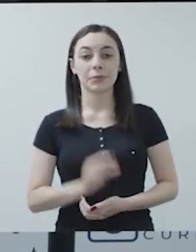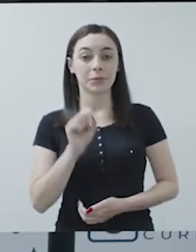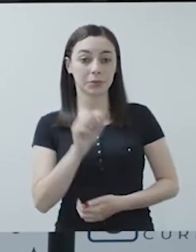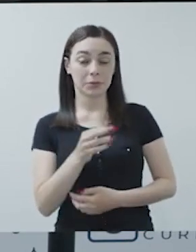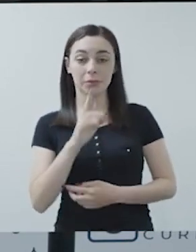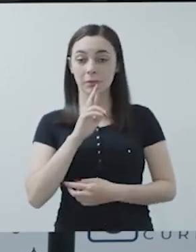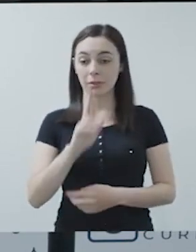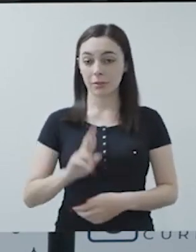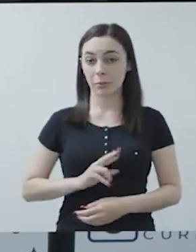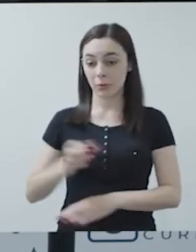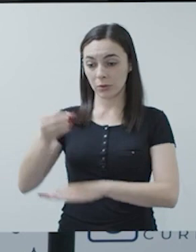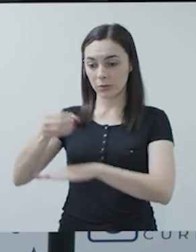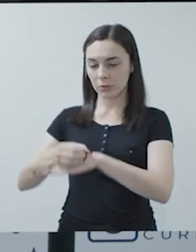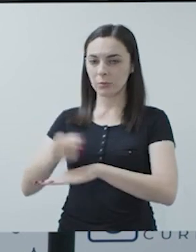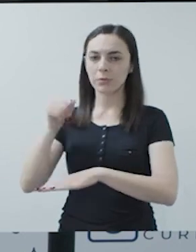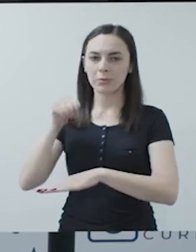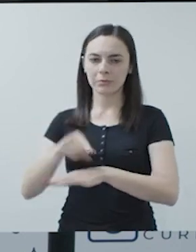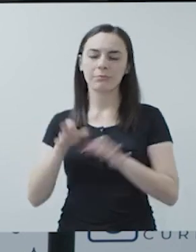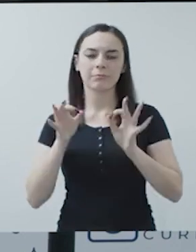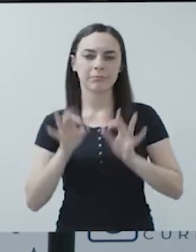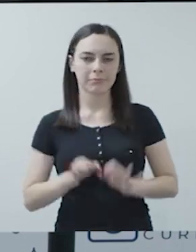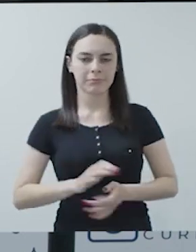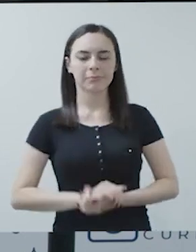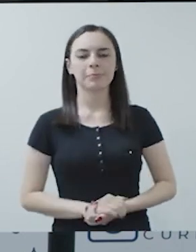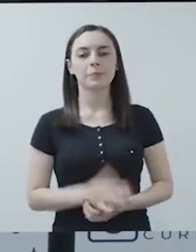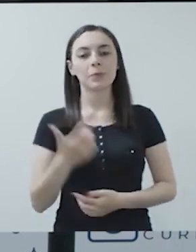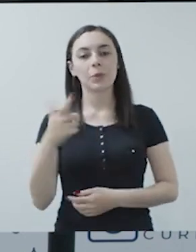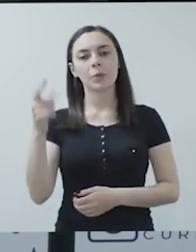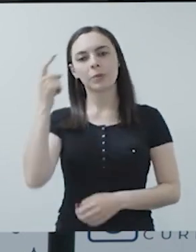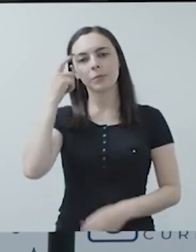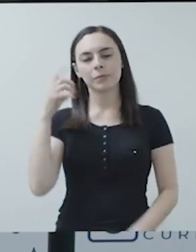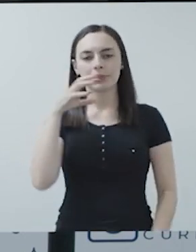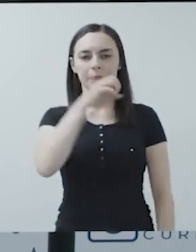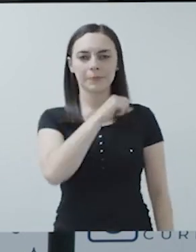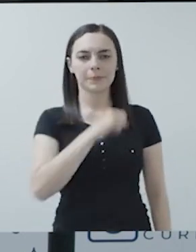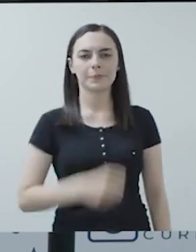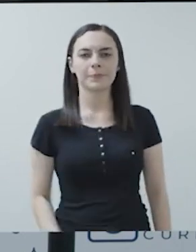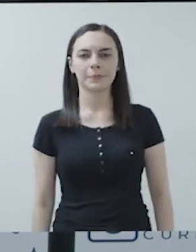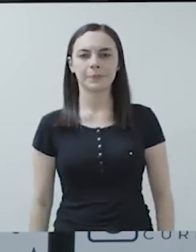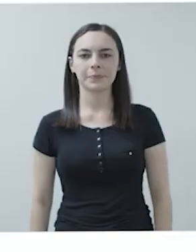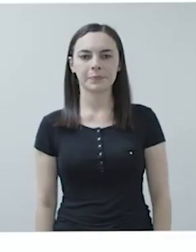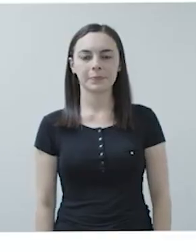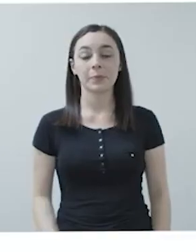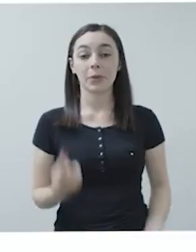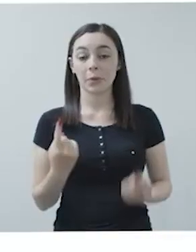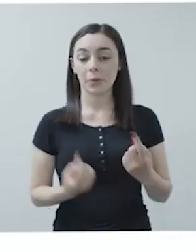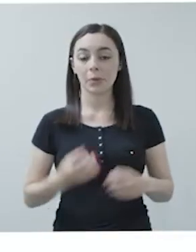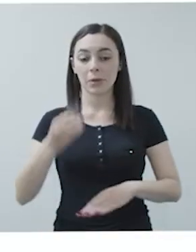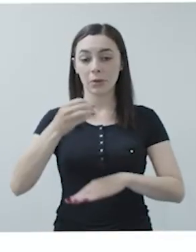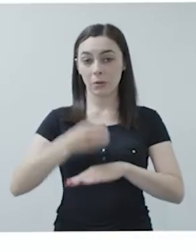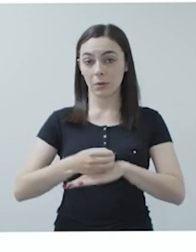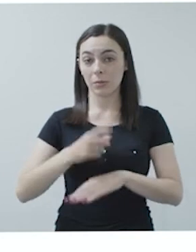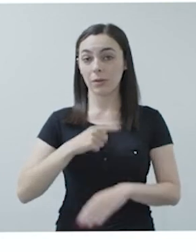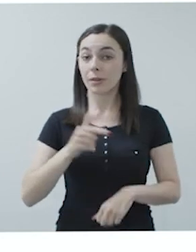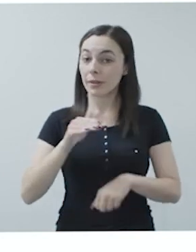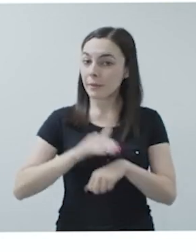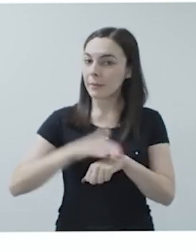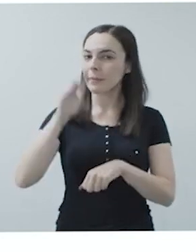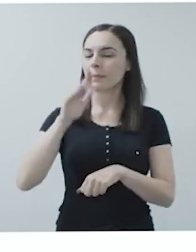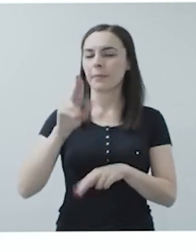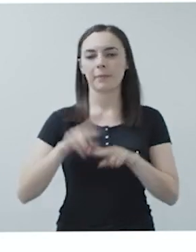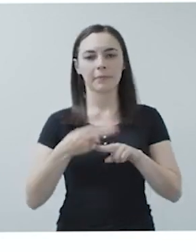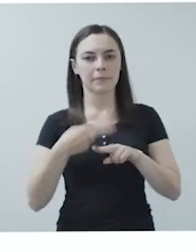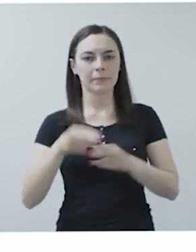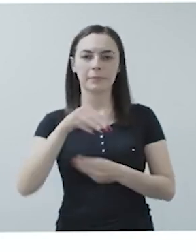que era o primeiro copo, você acertou. Mais um pense rápido. Olha lá. Qual copo tem mais